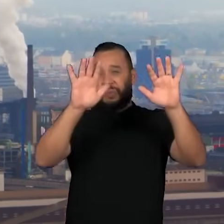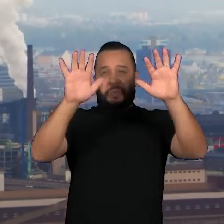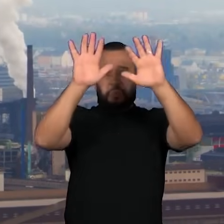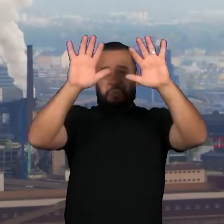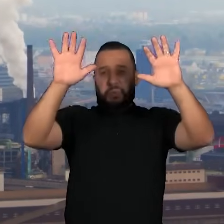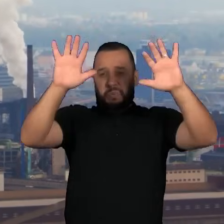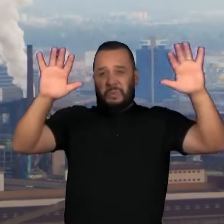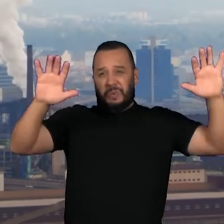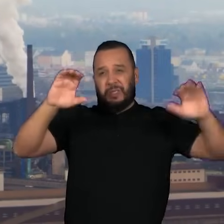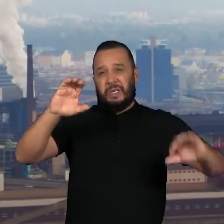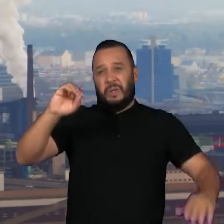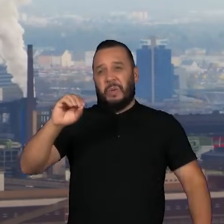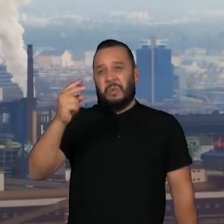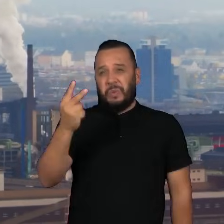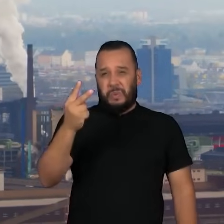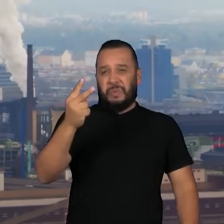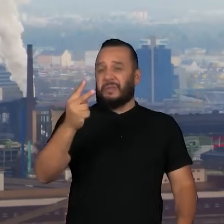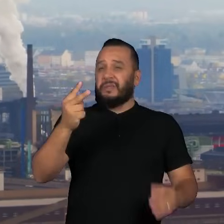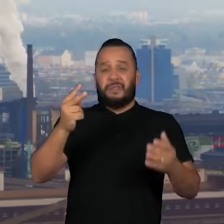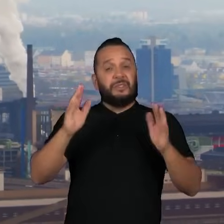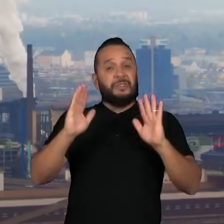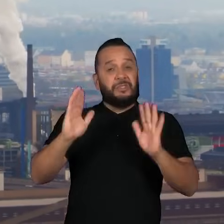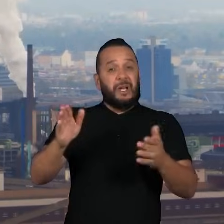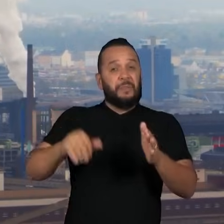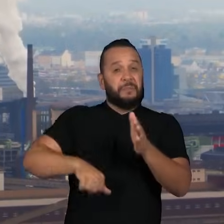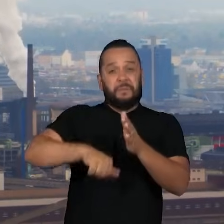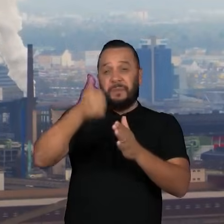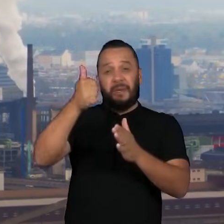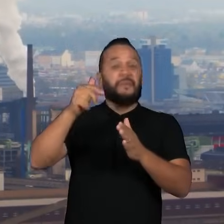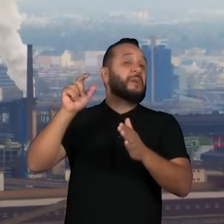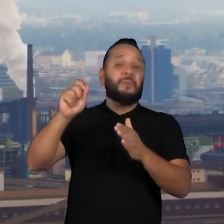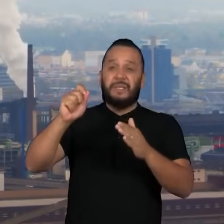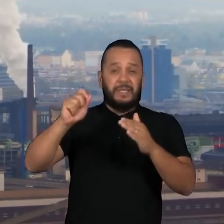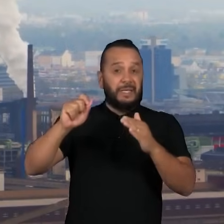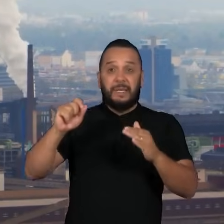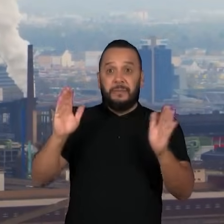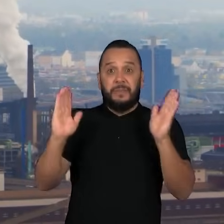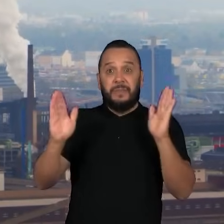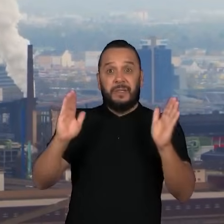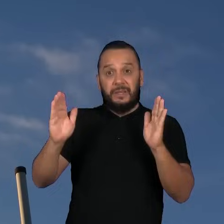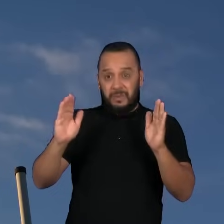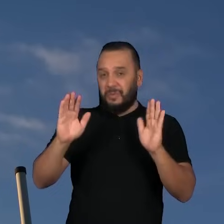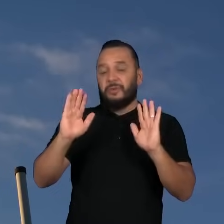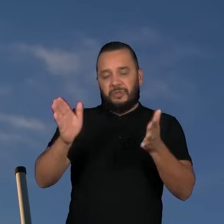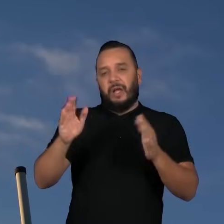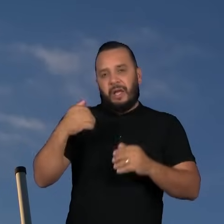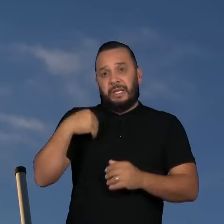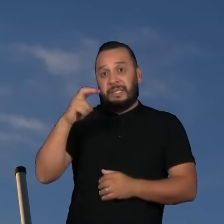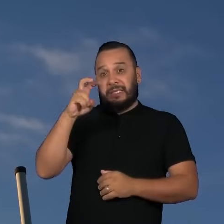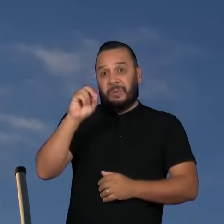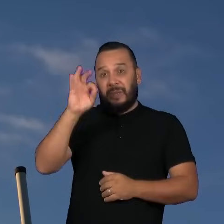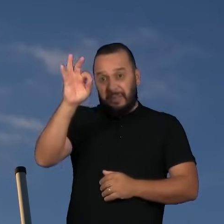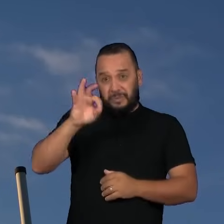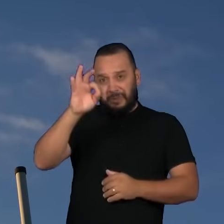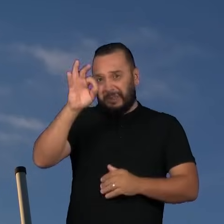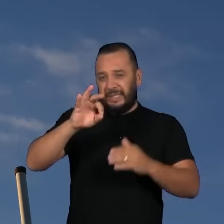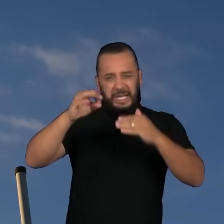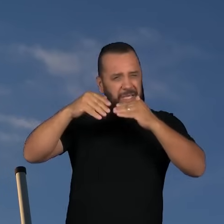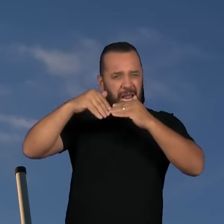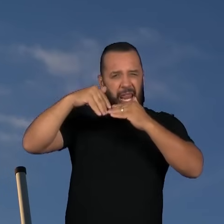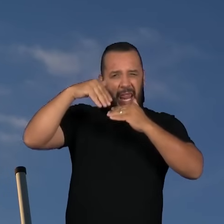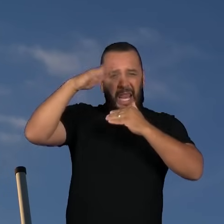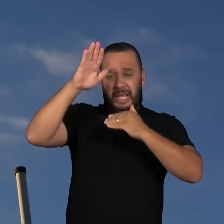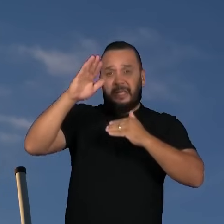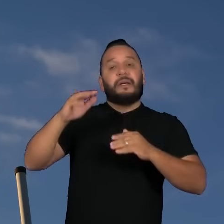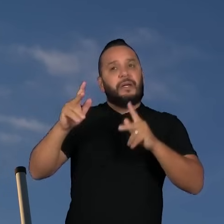principal gás, ultrapassaram, pela primeira vez em 50%, os valores da era pré-industrial,